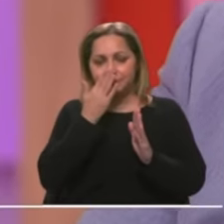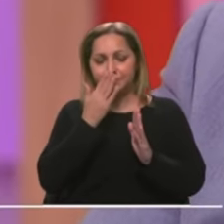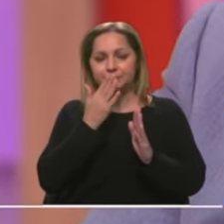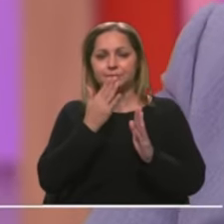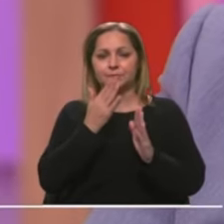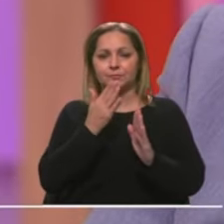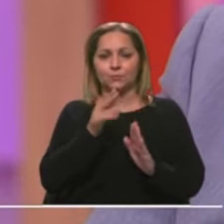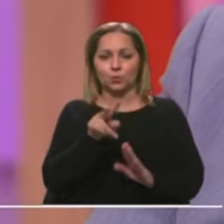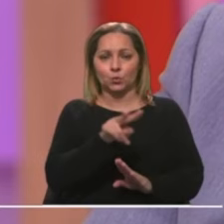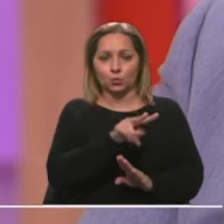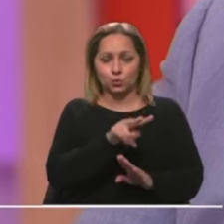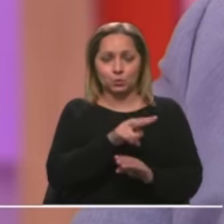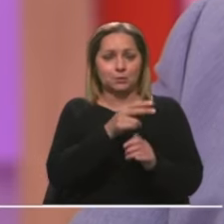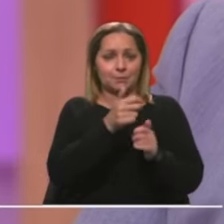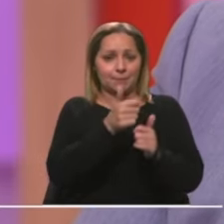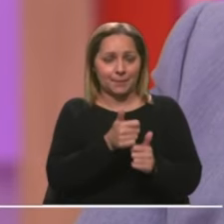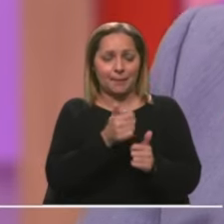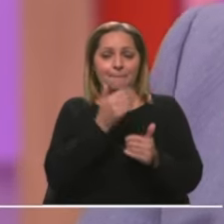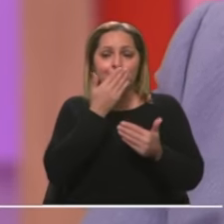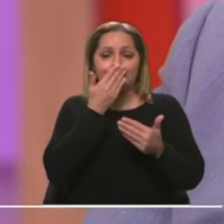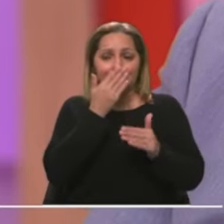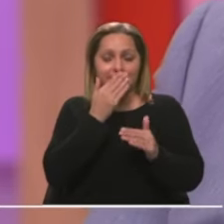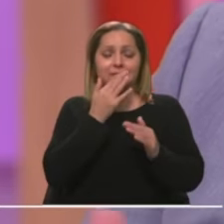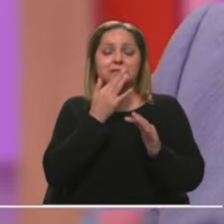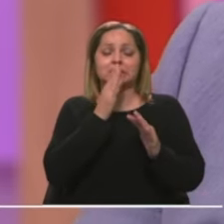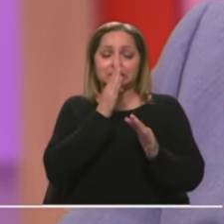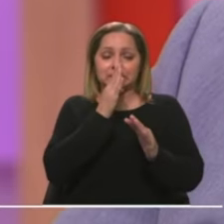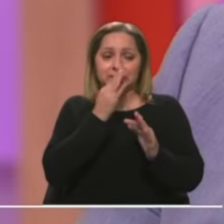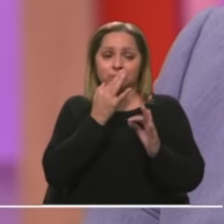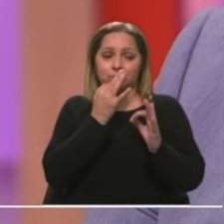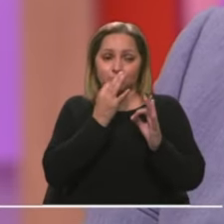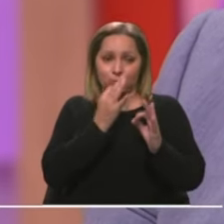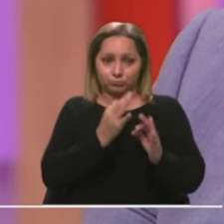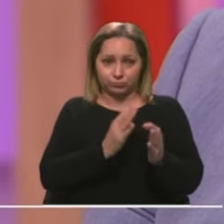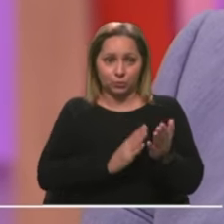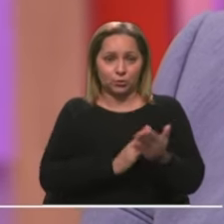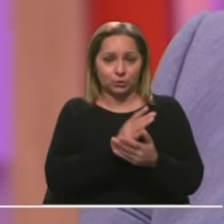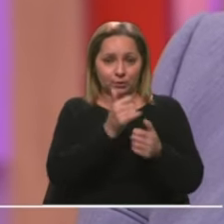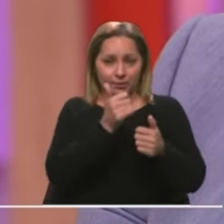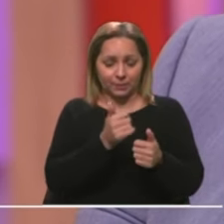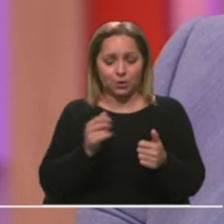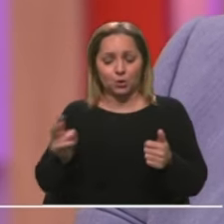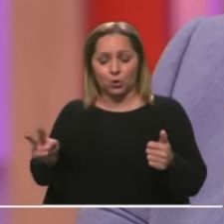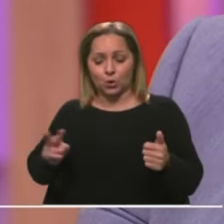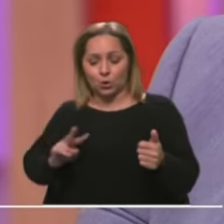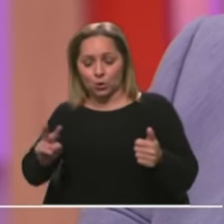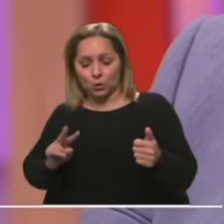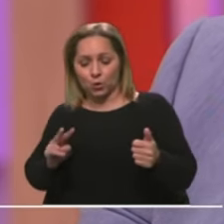os dois estão estáveis se assim se mantiverem nós nós tomaremos a nossa última decisão